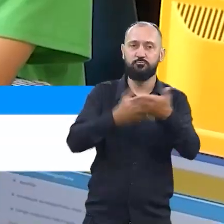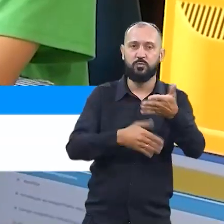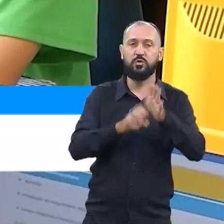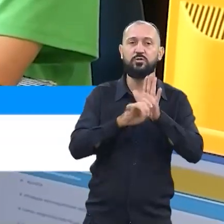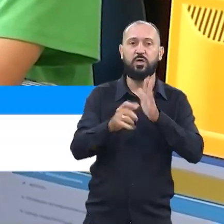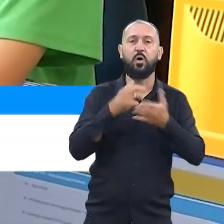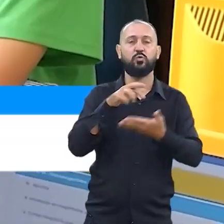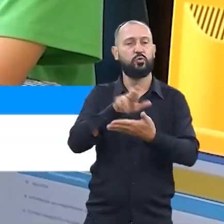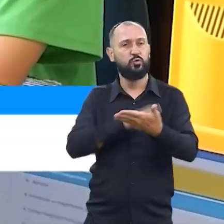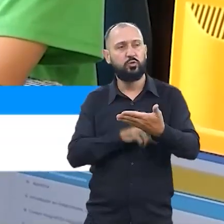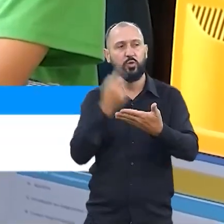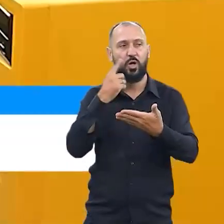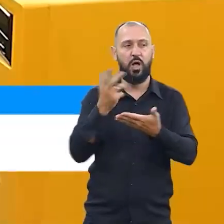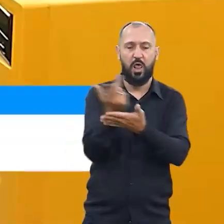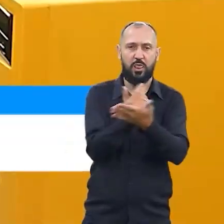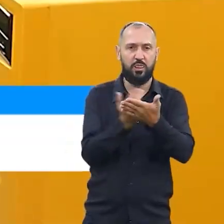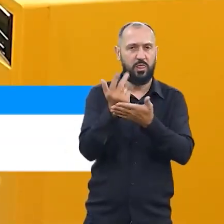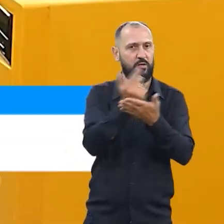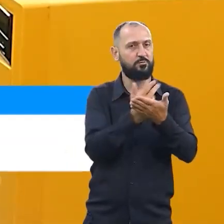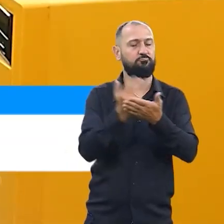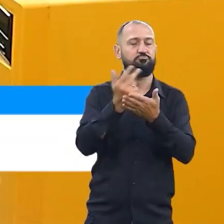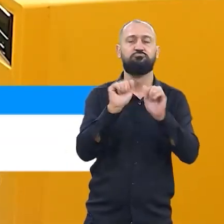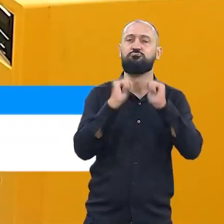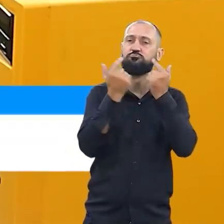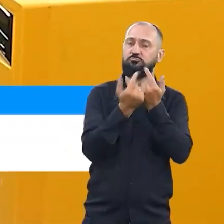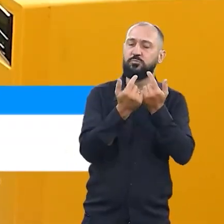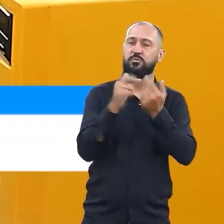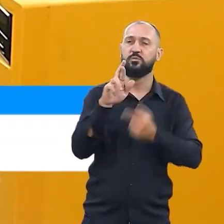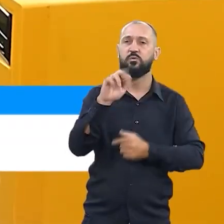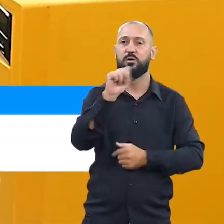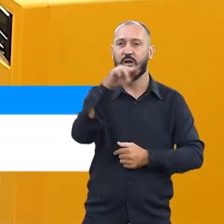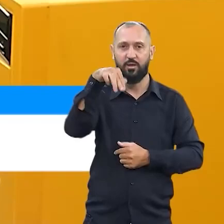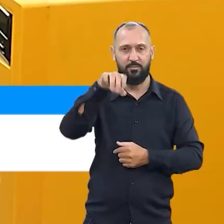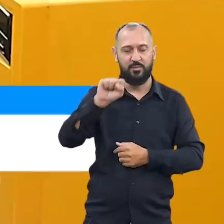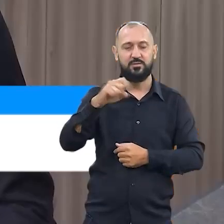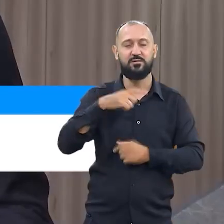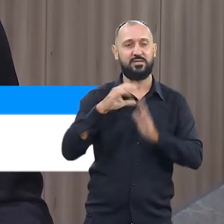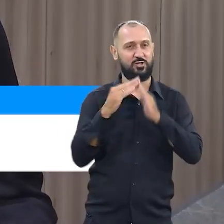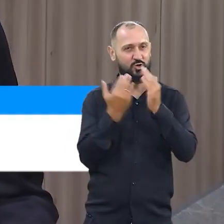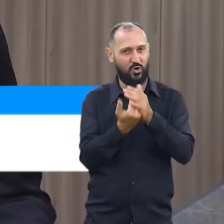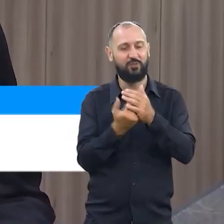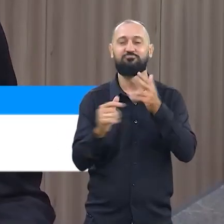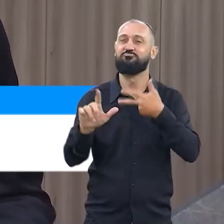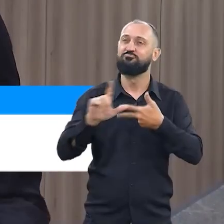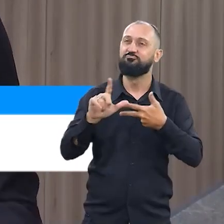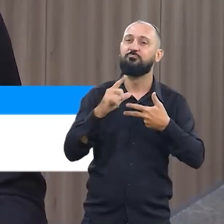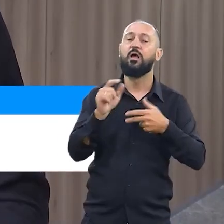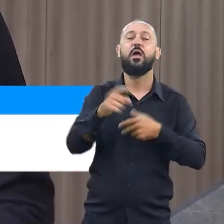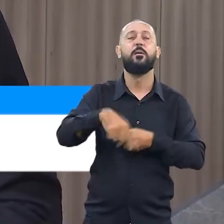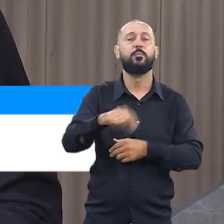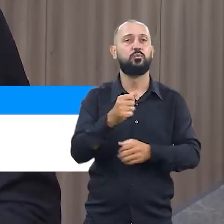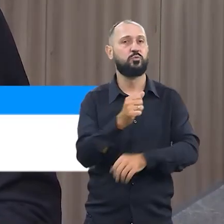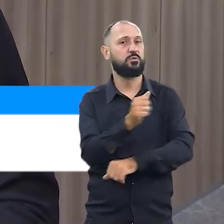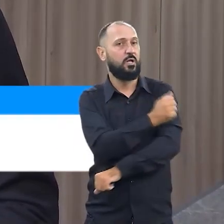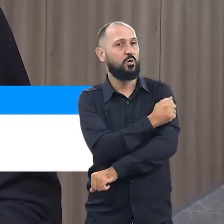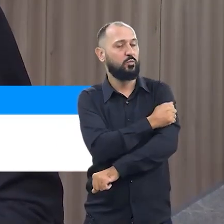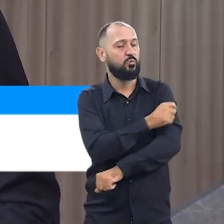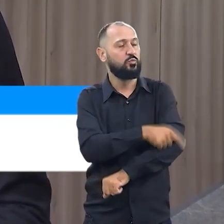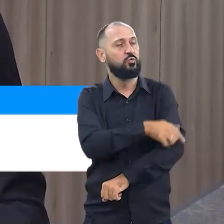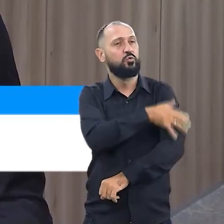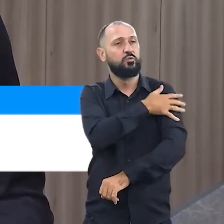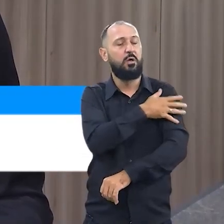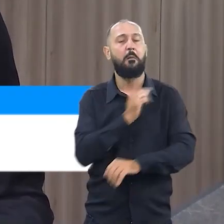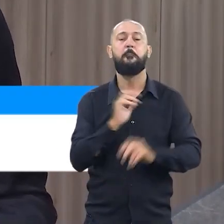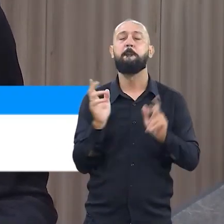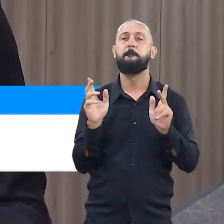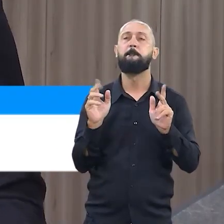o edital do concurso de redação e desenho da Escola do Legislativo Senador Ramos Tebet. O concurso é destinado aos alunos do ensino fundamental de